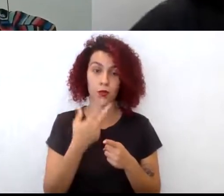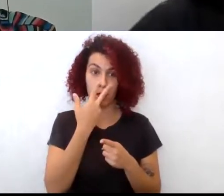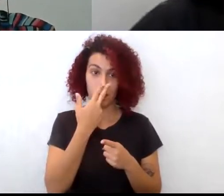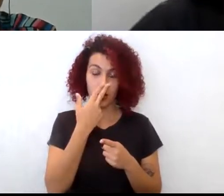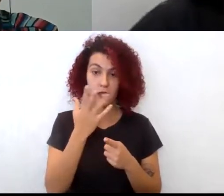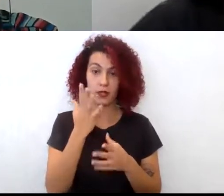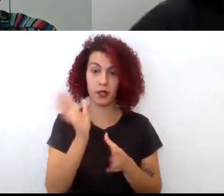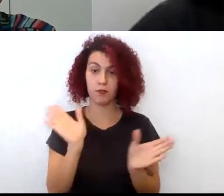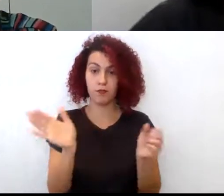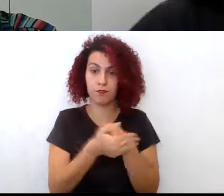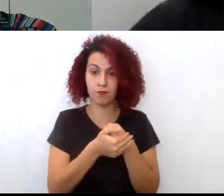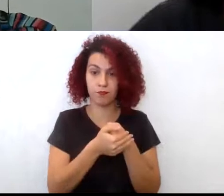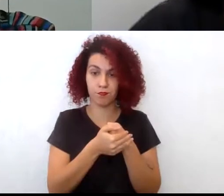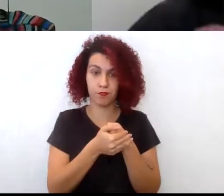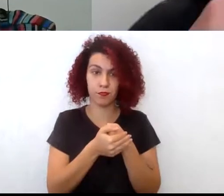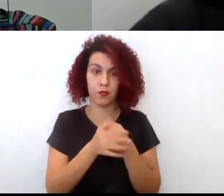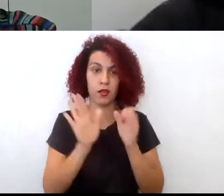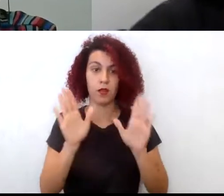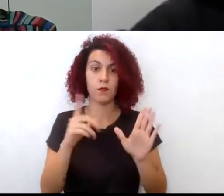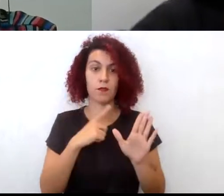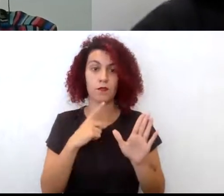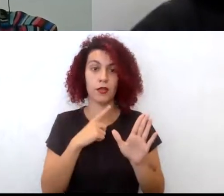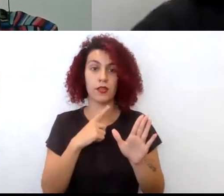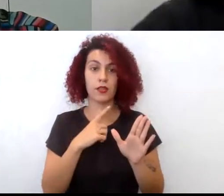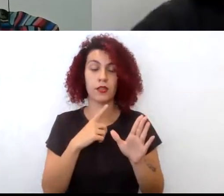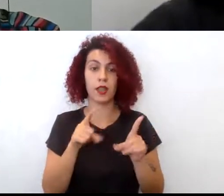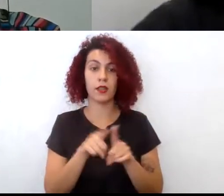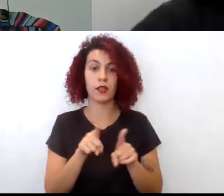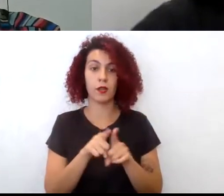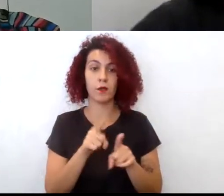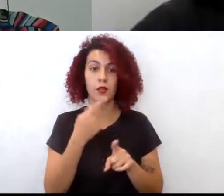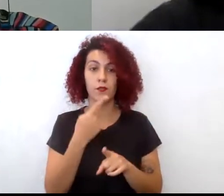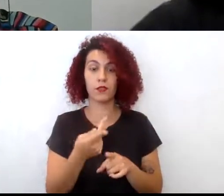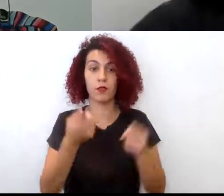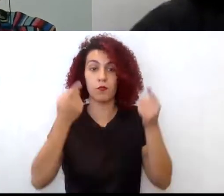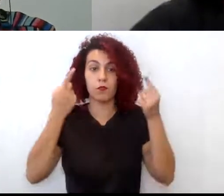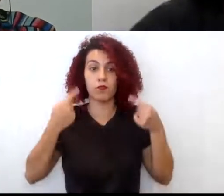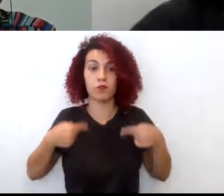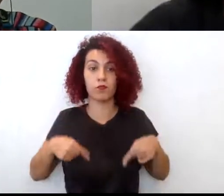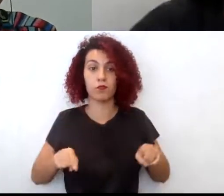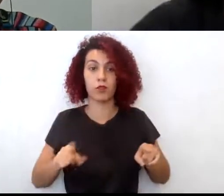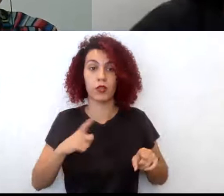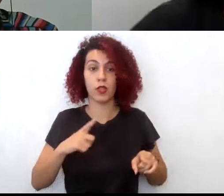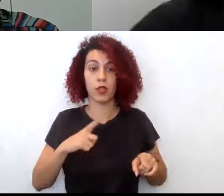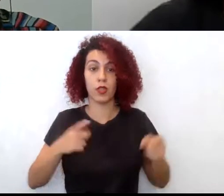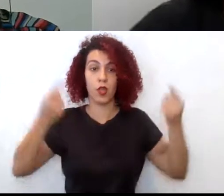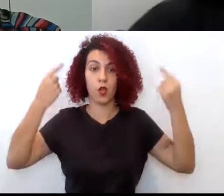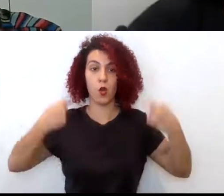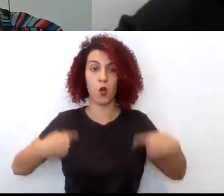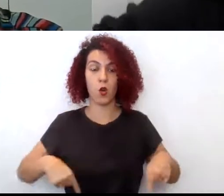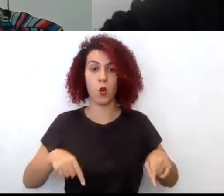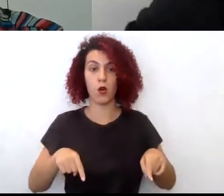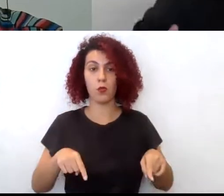sabe mas eu acho que tem muito a ver com aquilo que você iniciou falando do corpo né assim têm corpos que não são